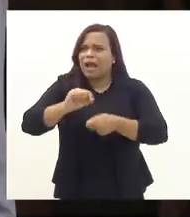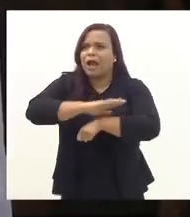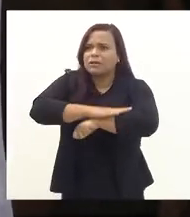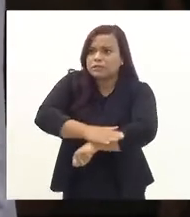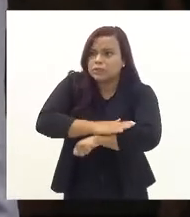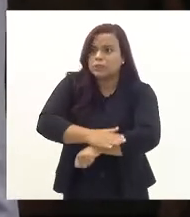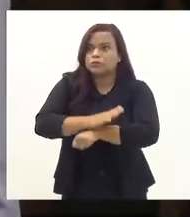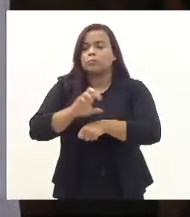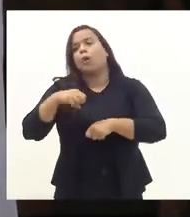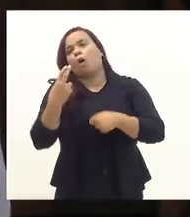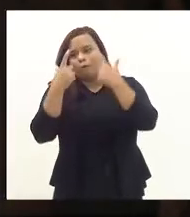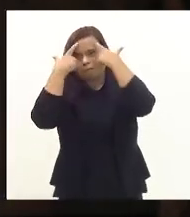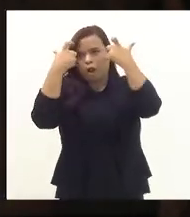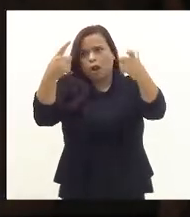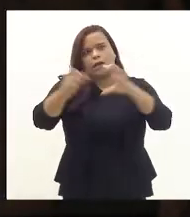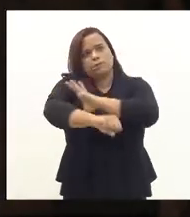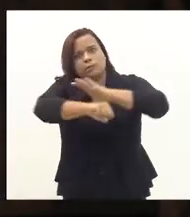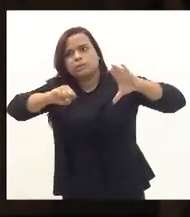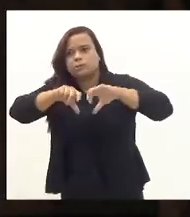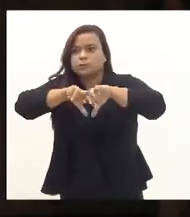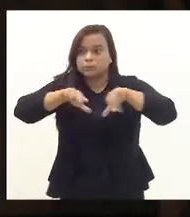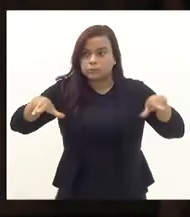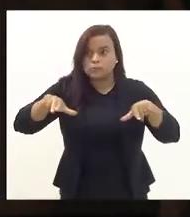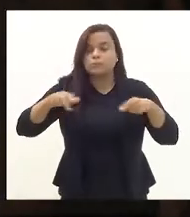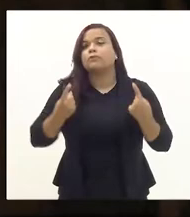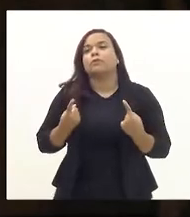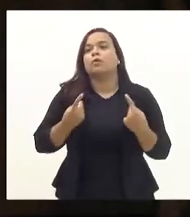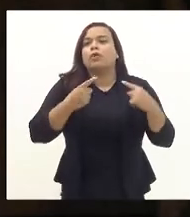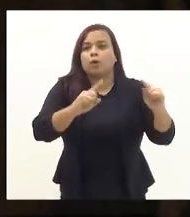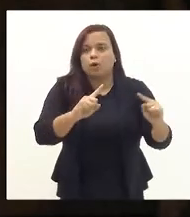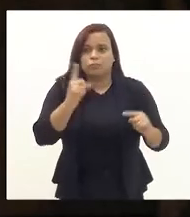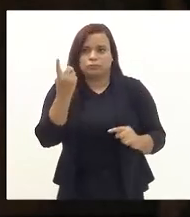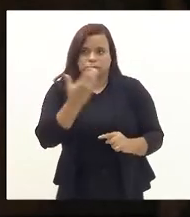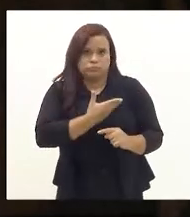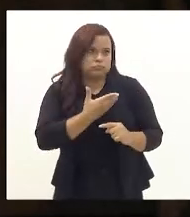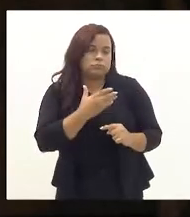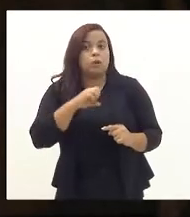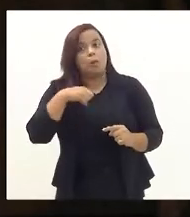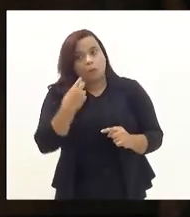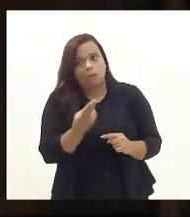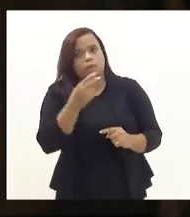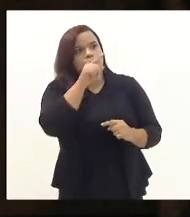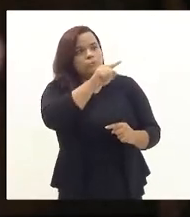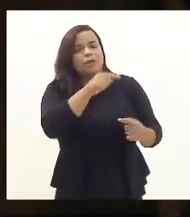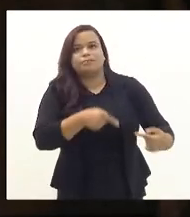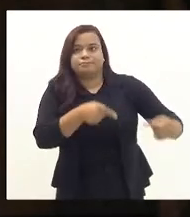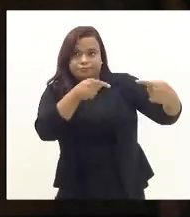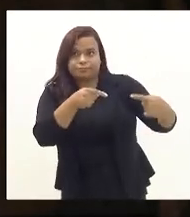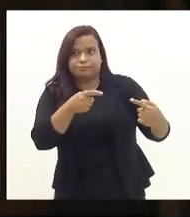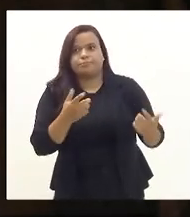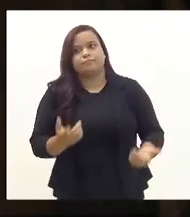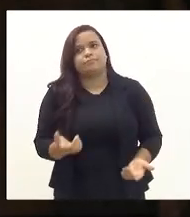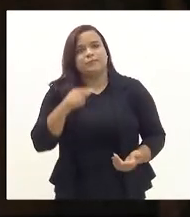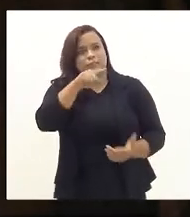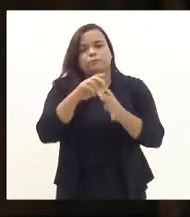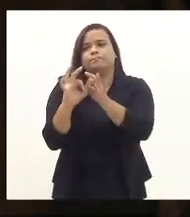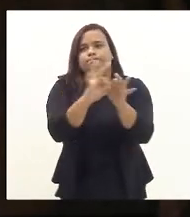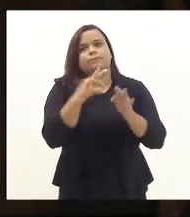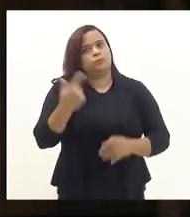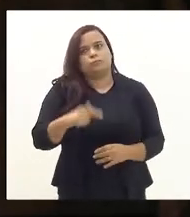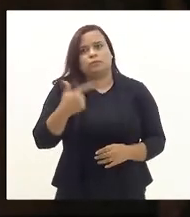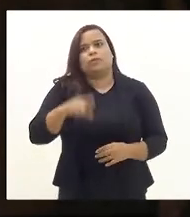cometam agressão, que firam o seu torcedor adversário. Isso não é harmonia,